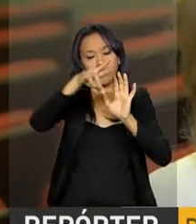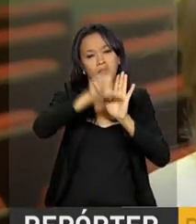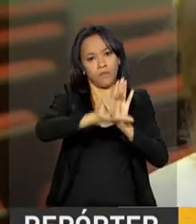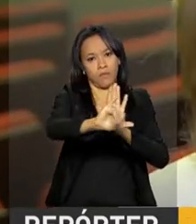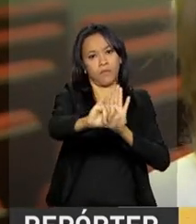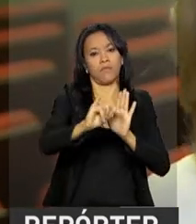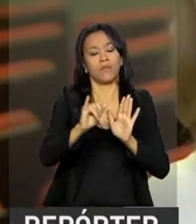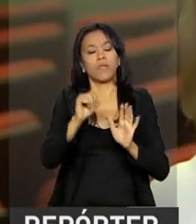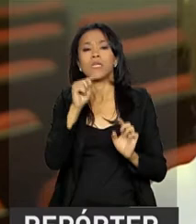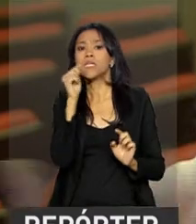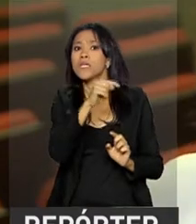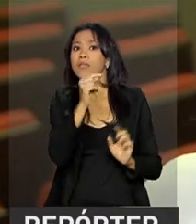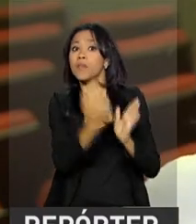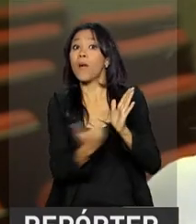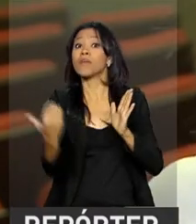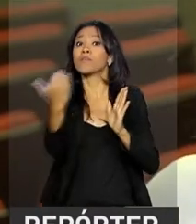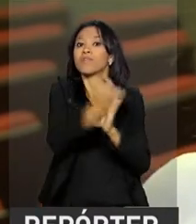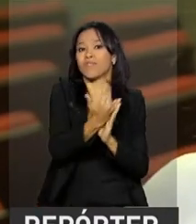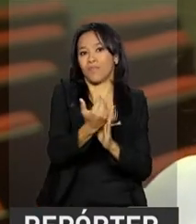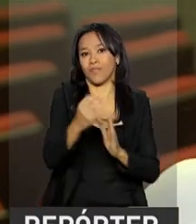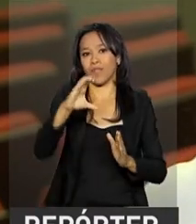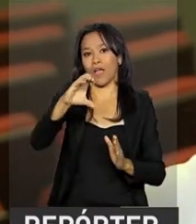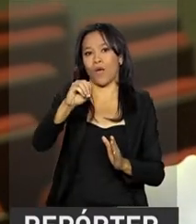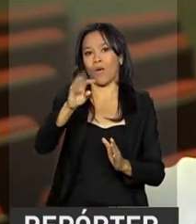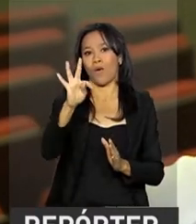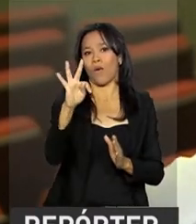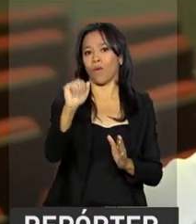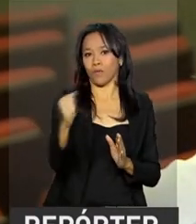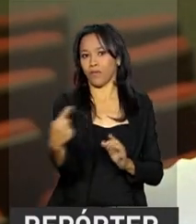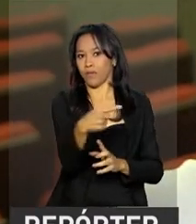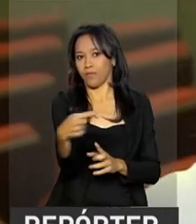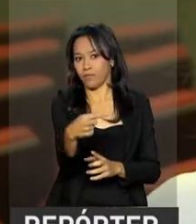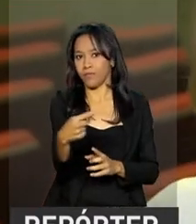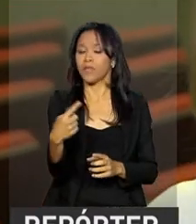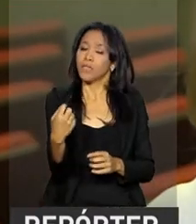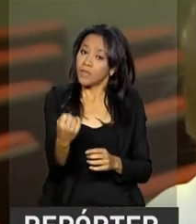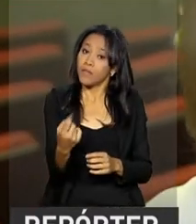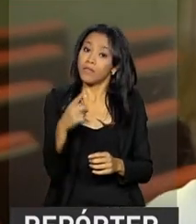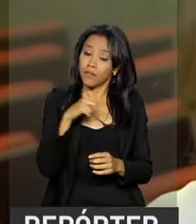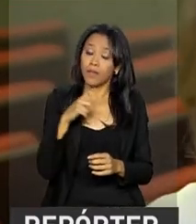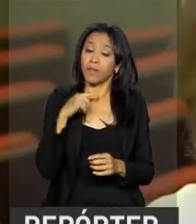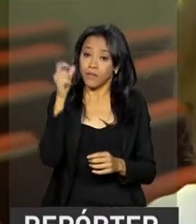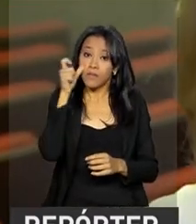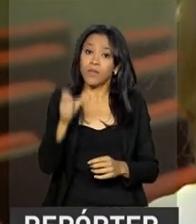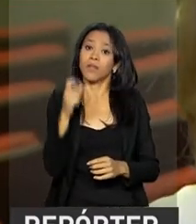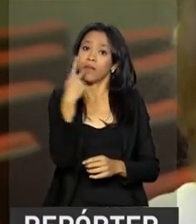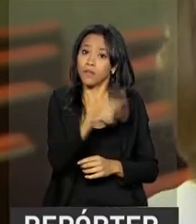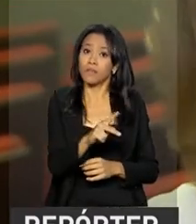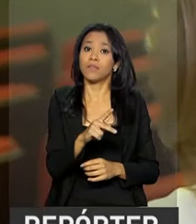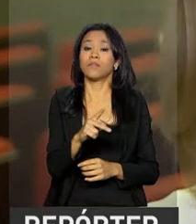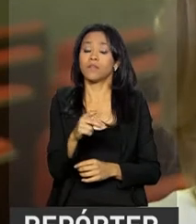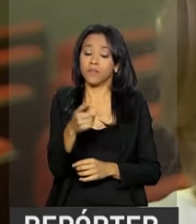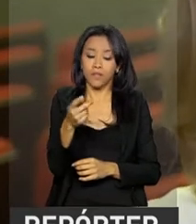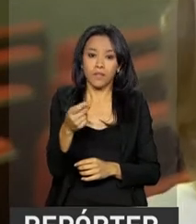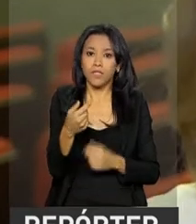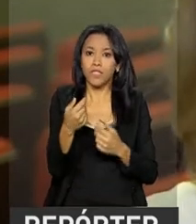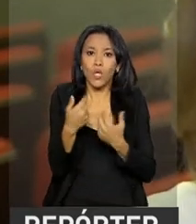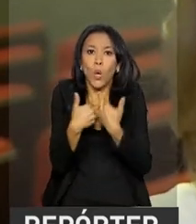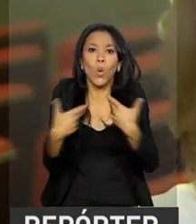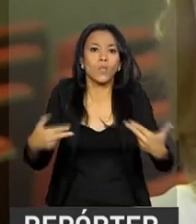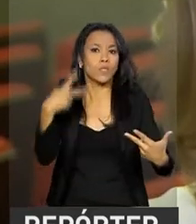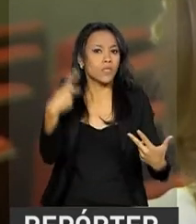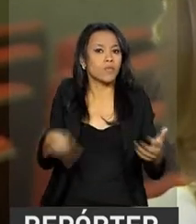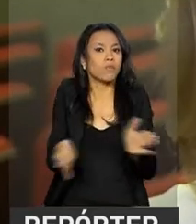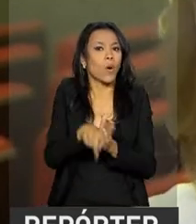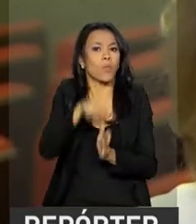que estão cumprindo acima da cota eles estão cumprindo acima da cota é porque há muito interesse no conteúdo brasileiro tem uma